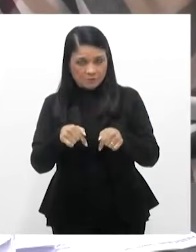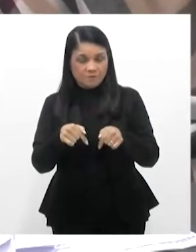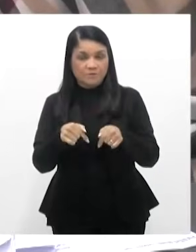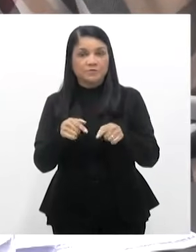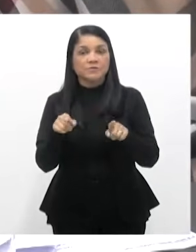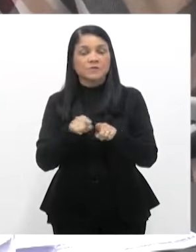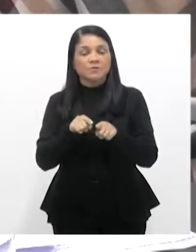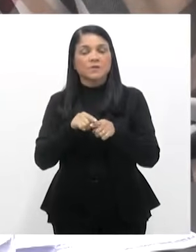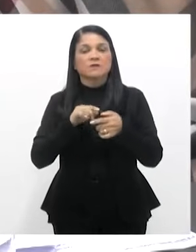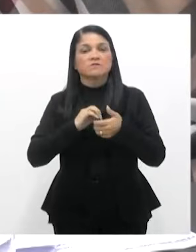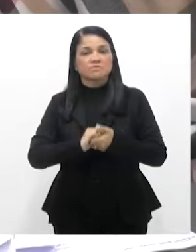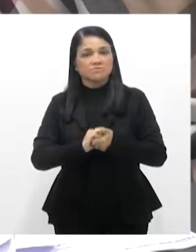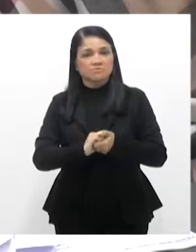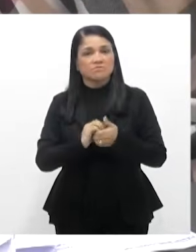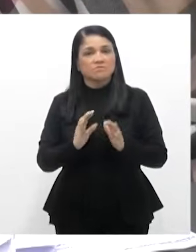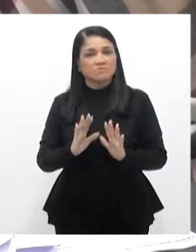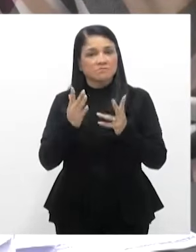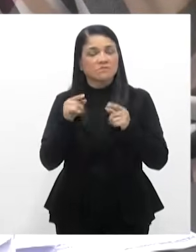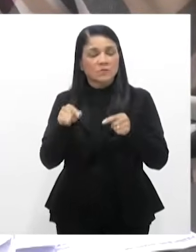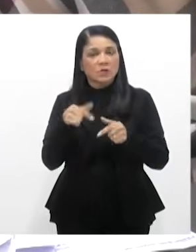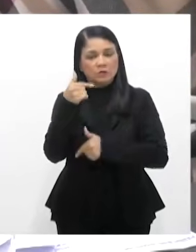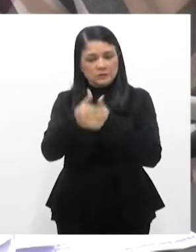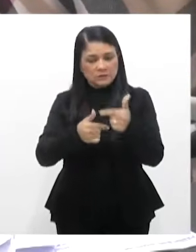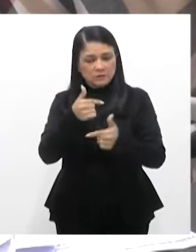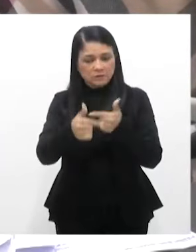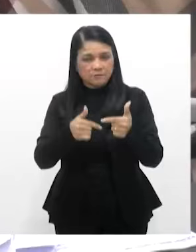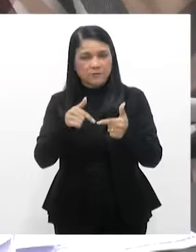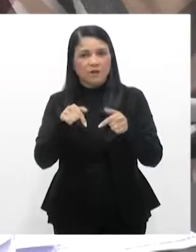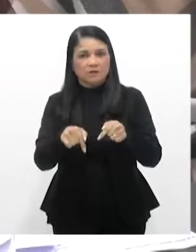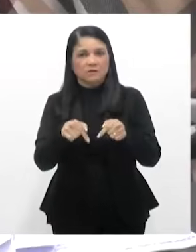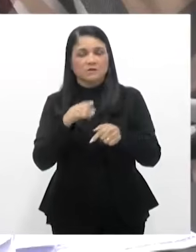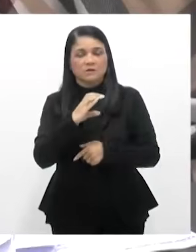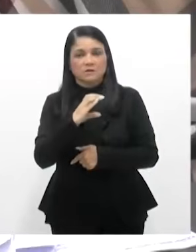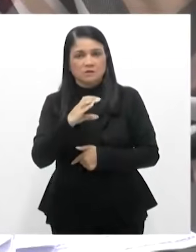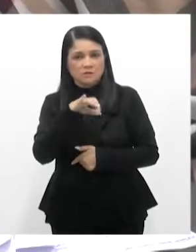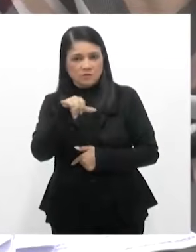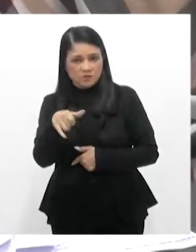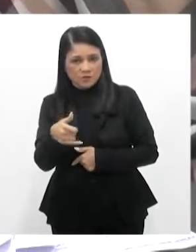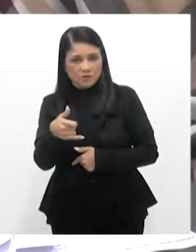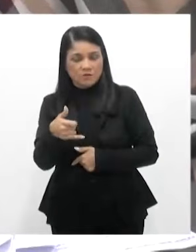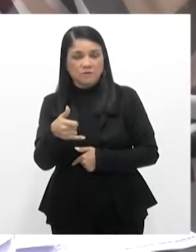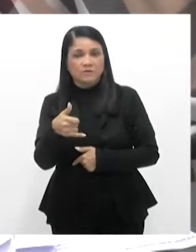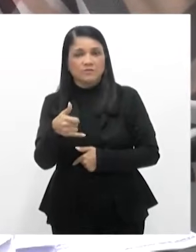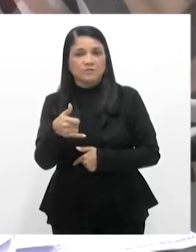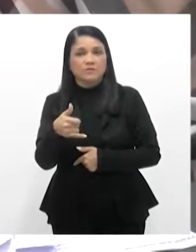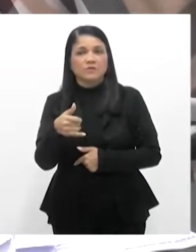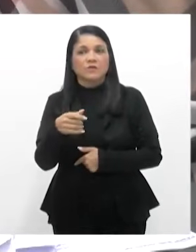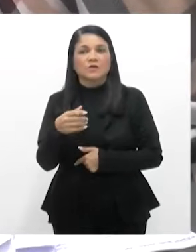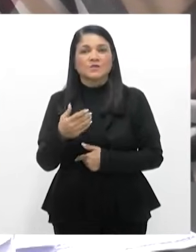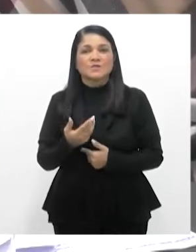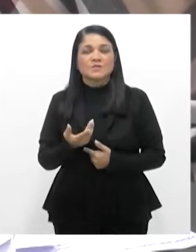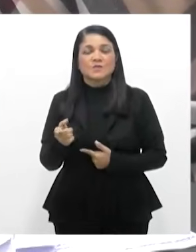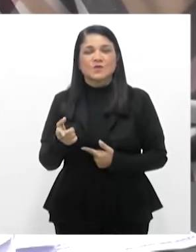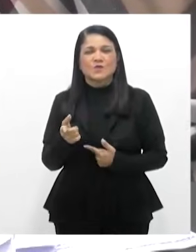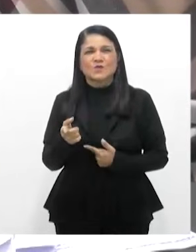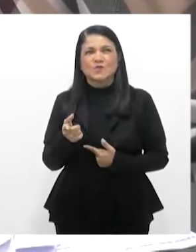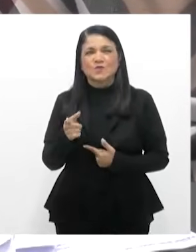saudar também o trabalho que foi feito aqui na CCJ pelo jovem